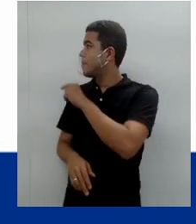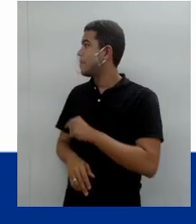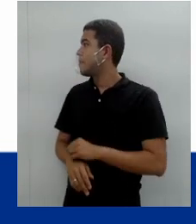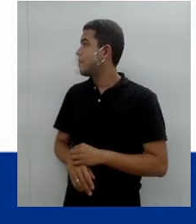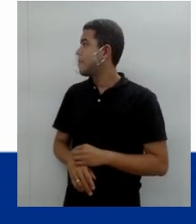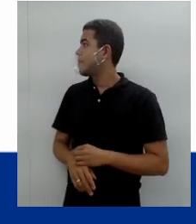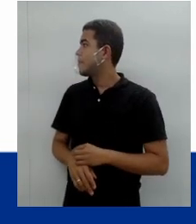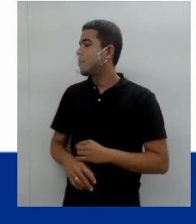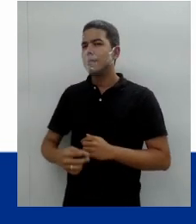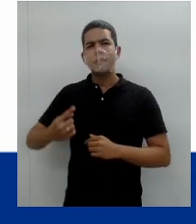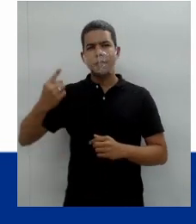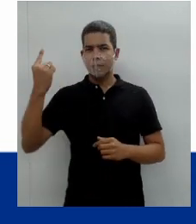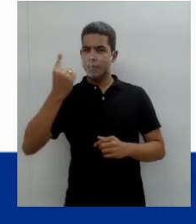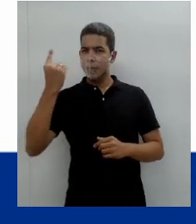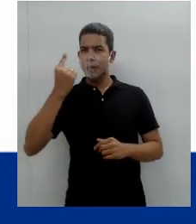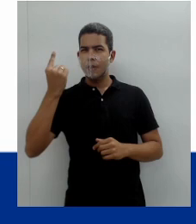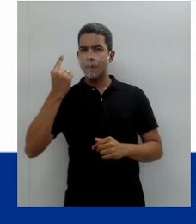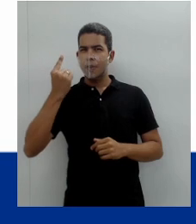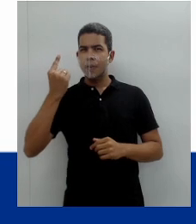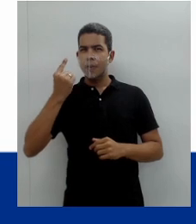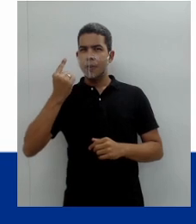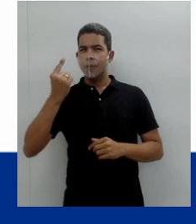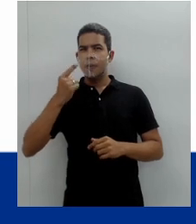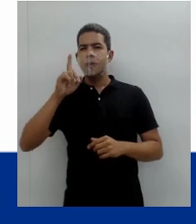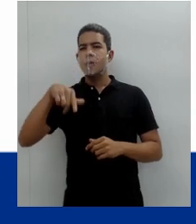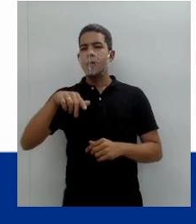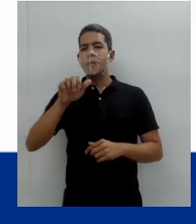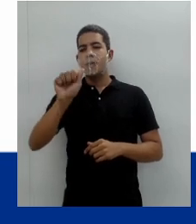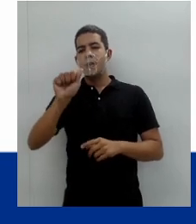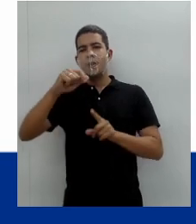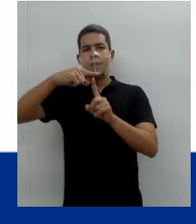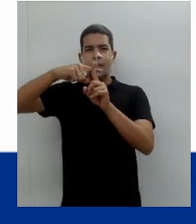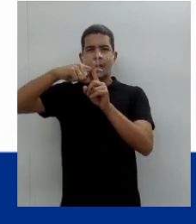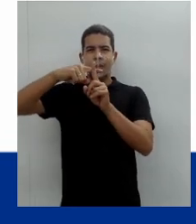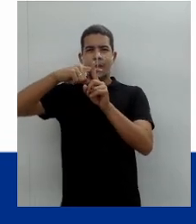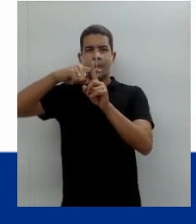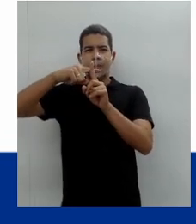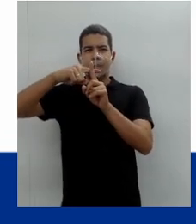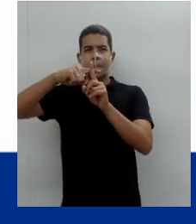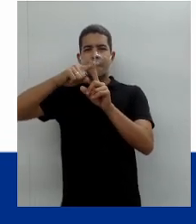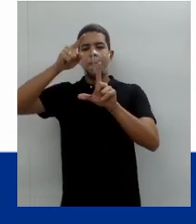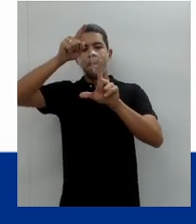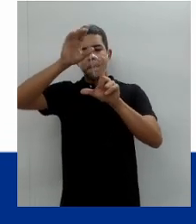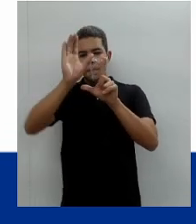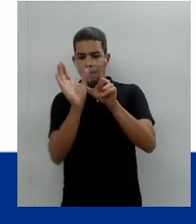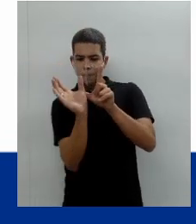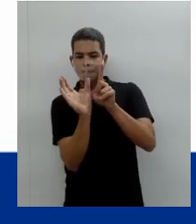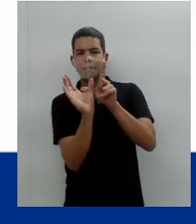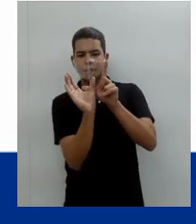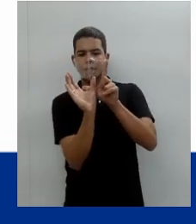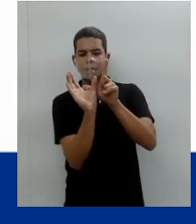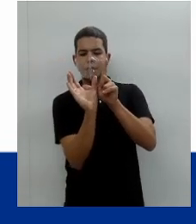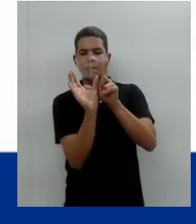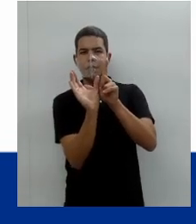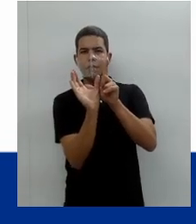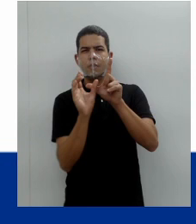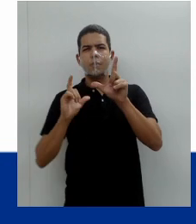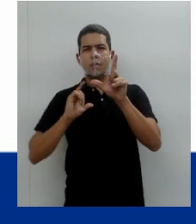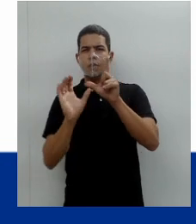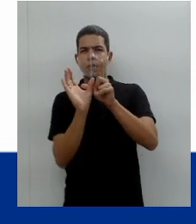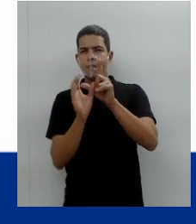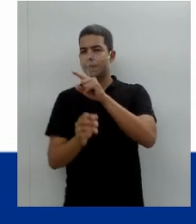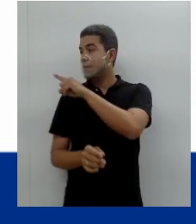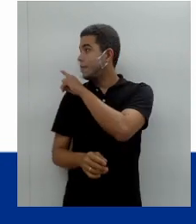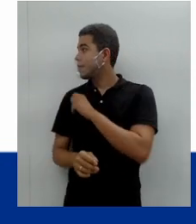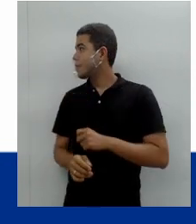A primeira é indicada quando o coeficiente A é positivo, parábola voltada para cima, tu tá vendo aqui, ó, parábola voltada